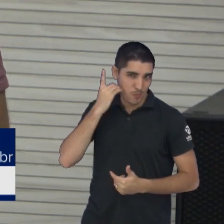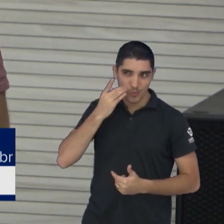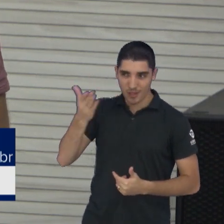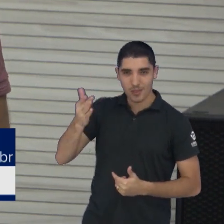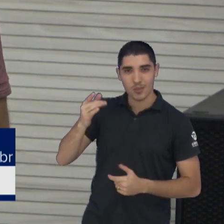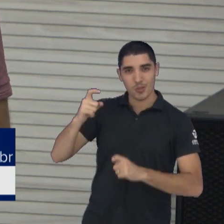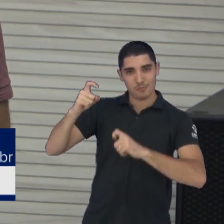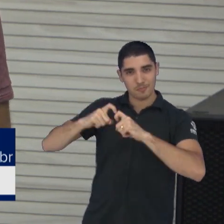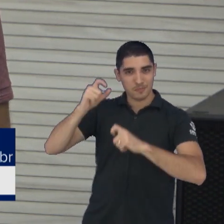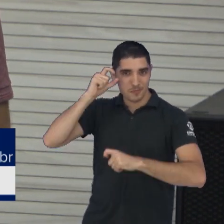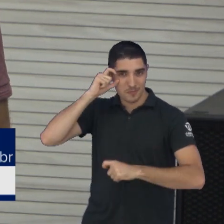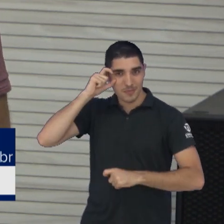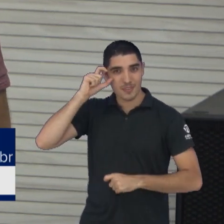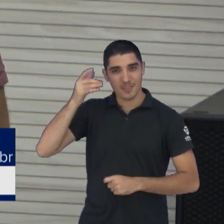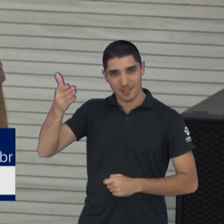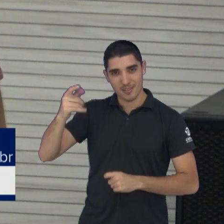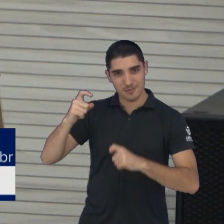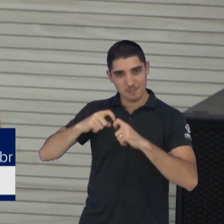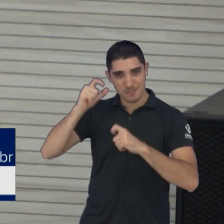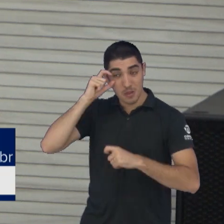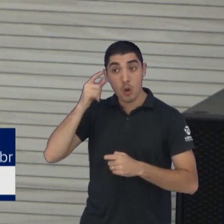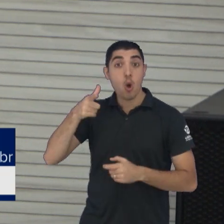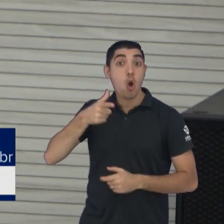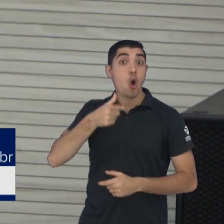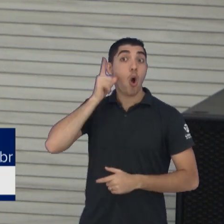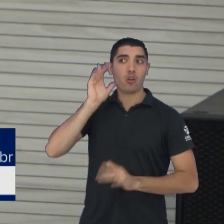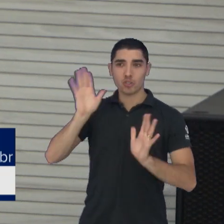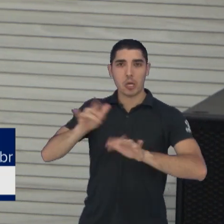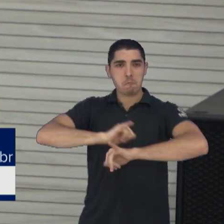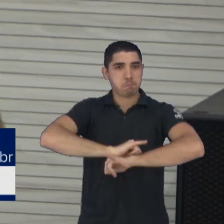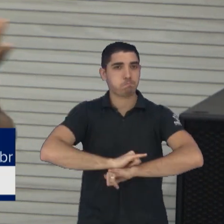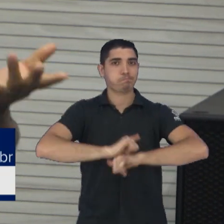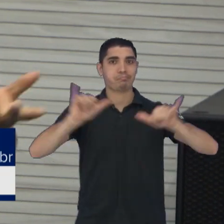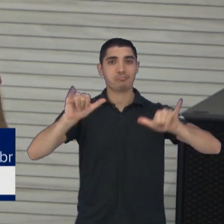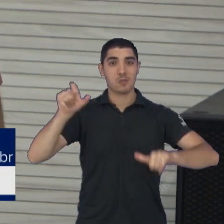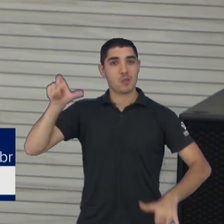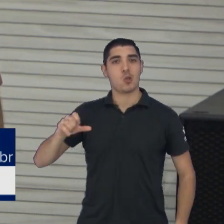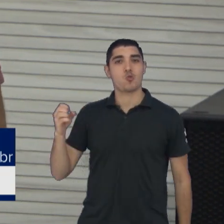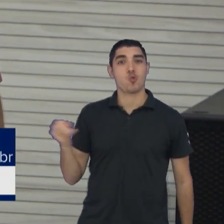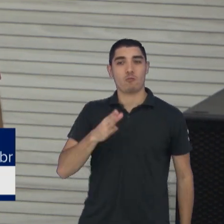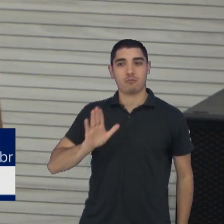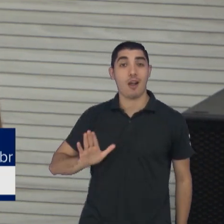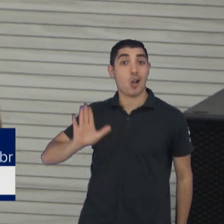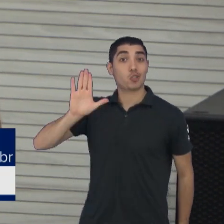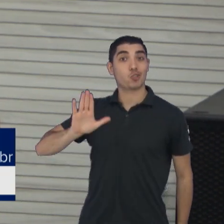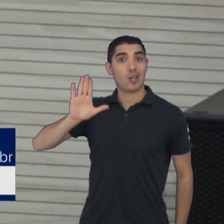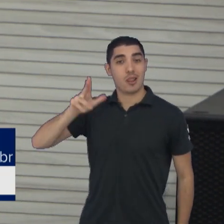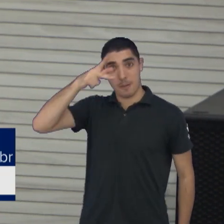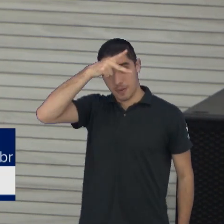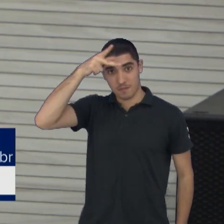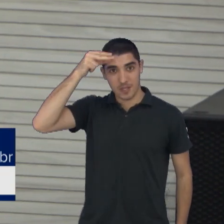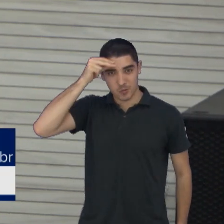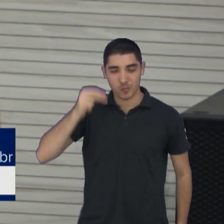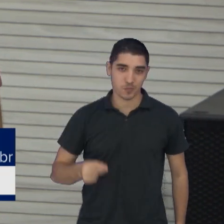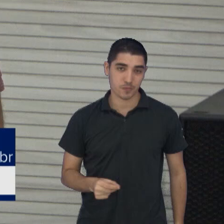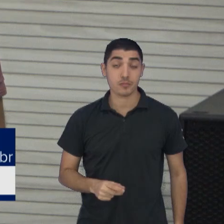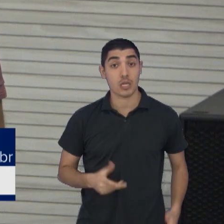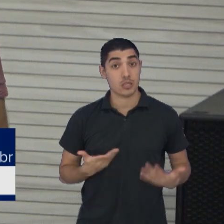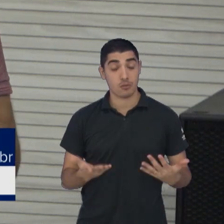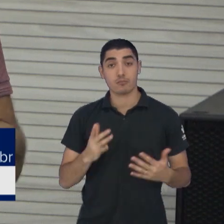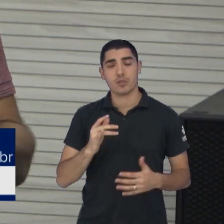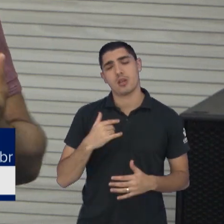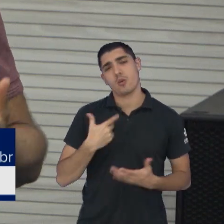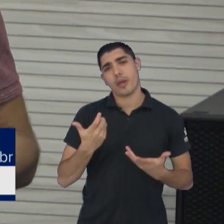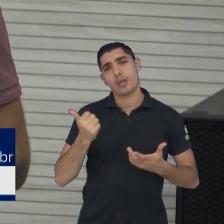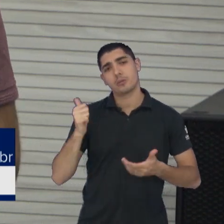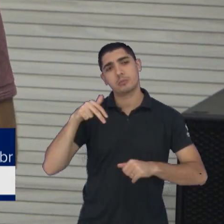o lançamento da sua pré-candidatura na noite de ontem, e dizer que nós estamos numa grande cidade e